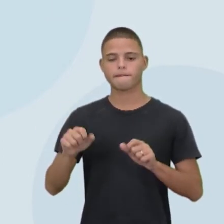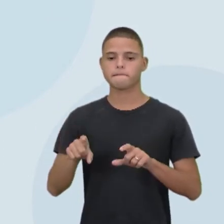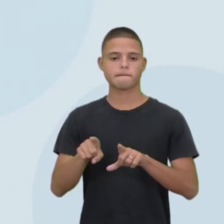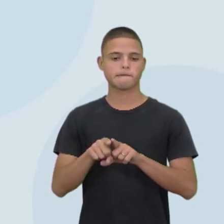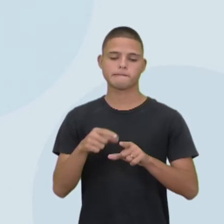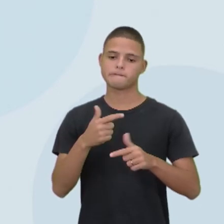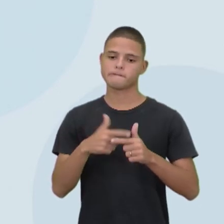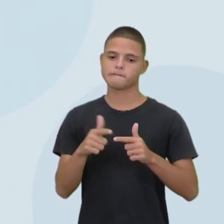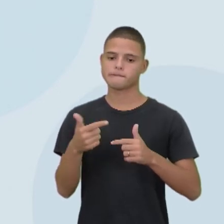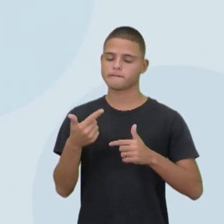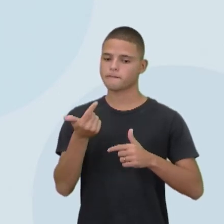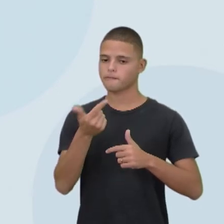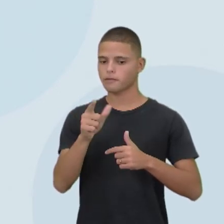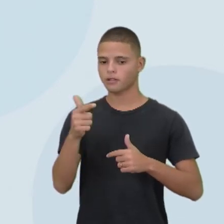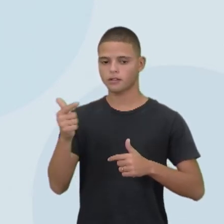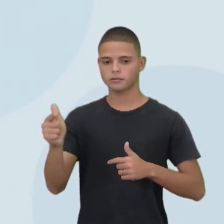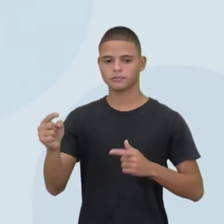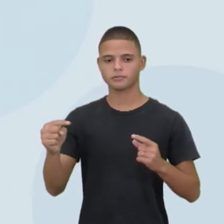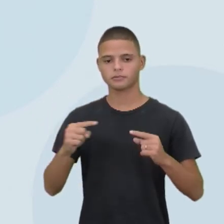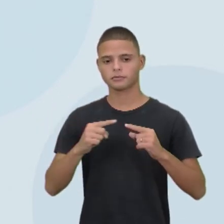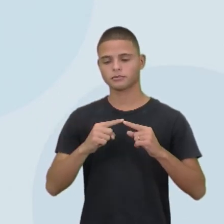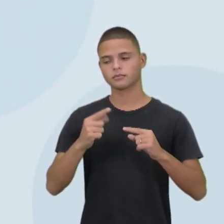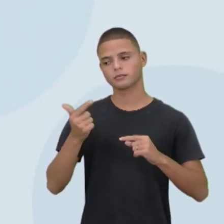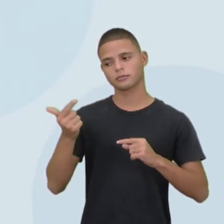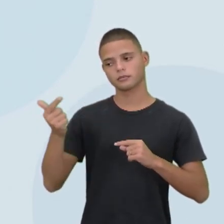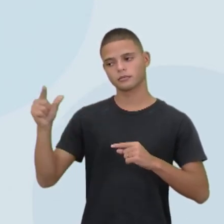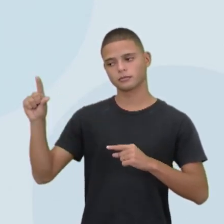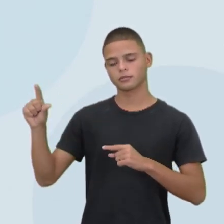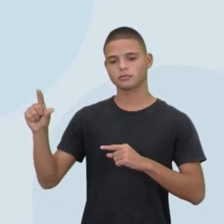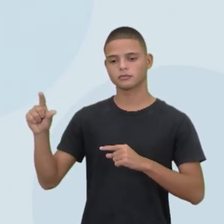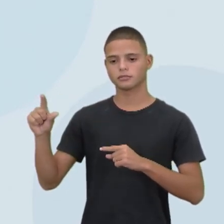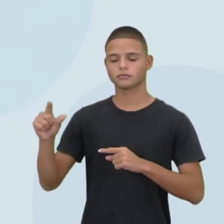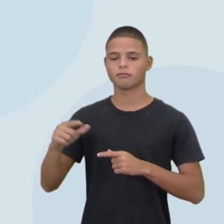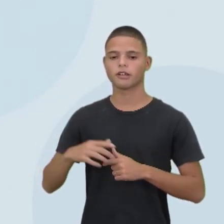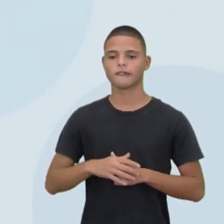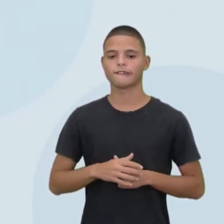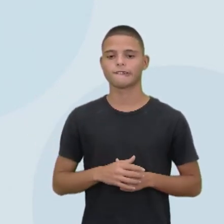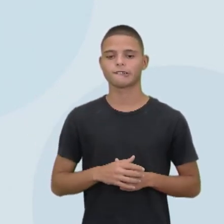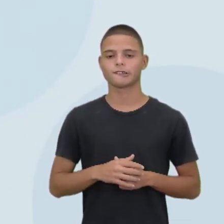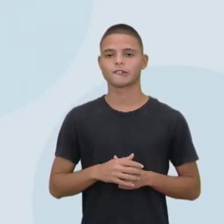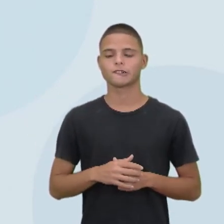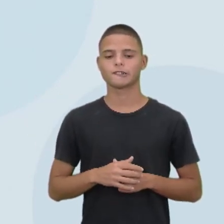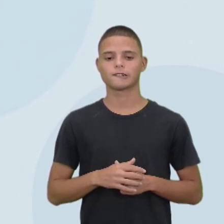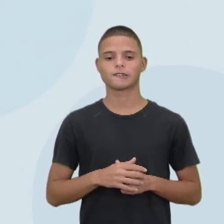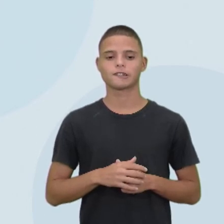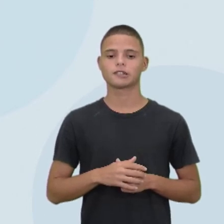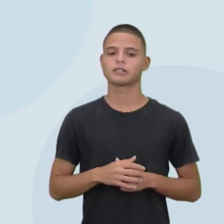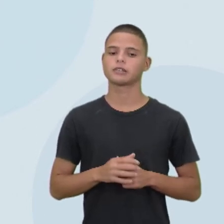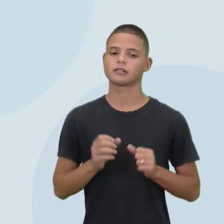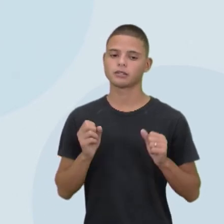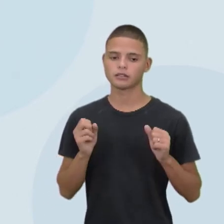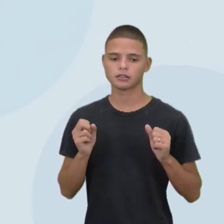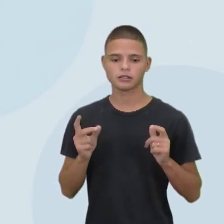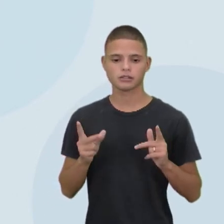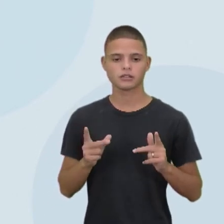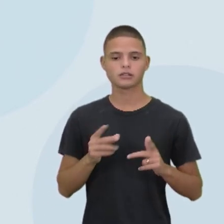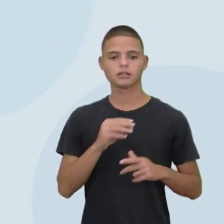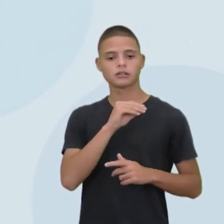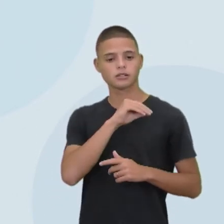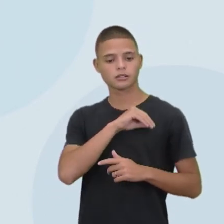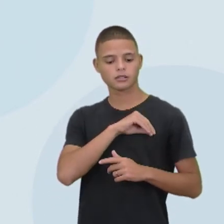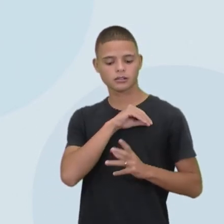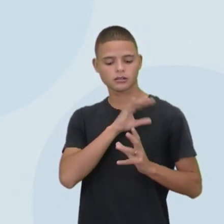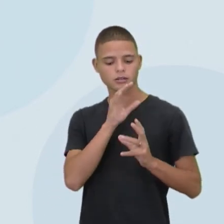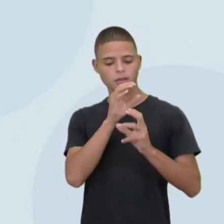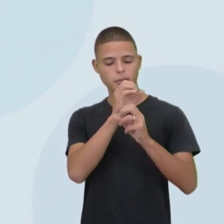também, né? No caso aí se encaixa em outra situação, tá ok? Tá. A renda de uma família,